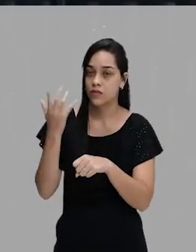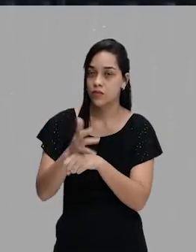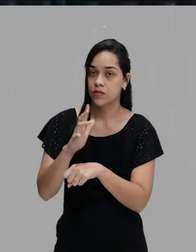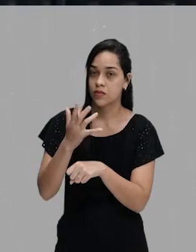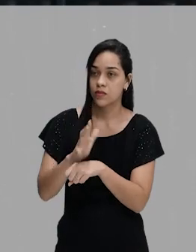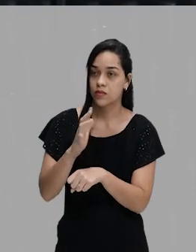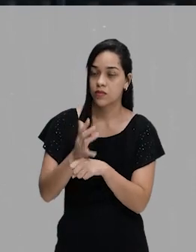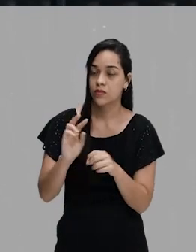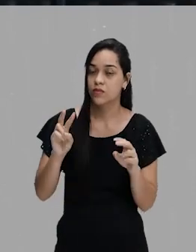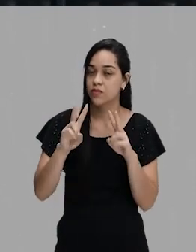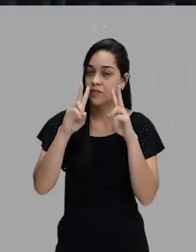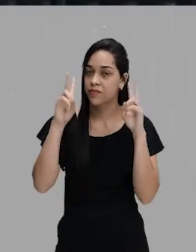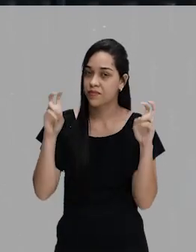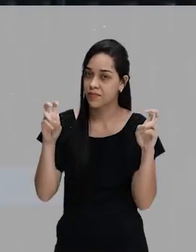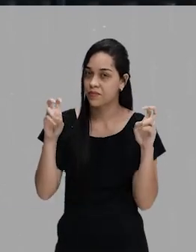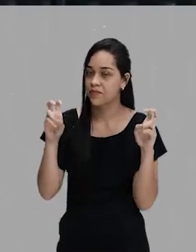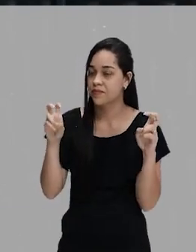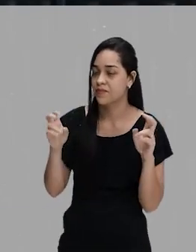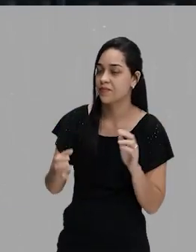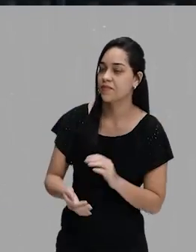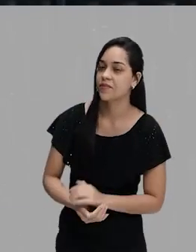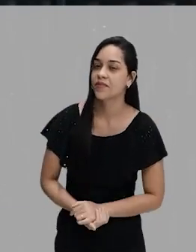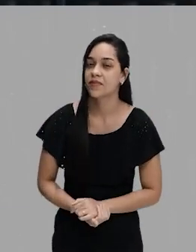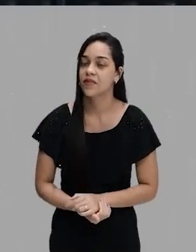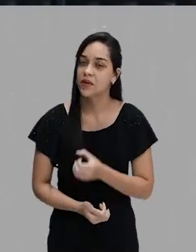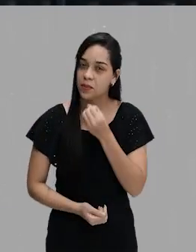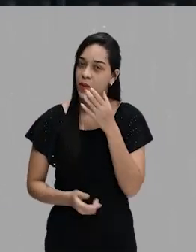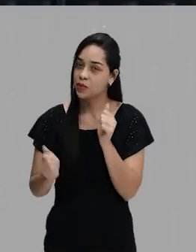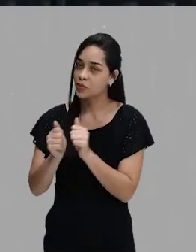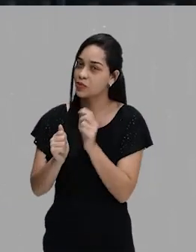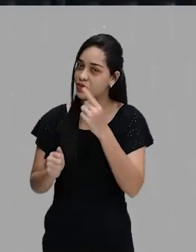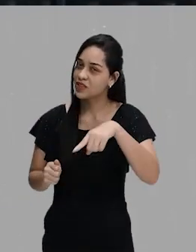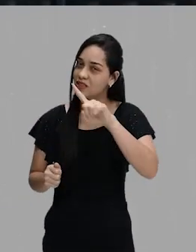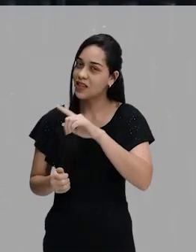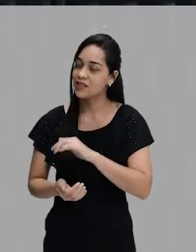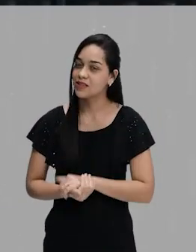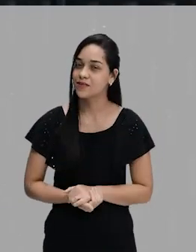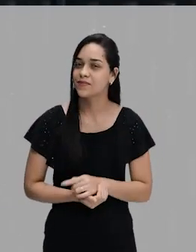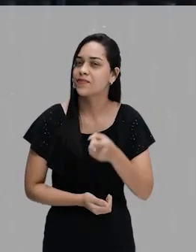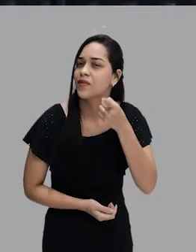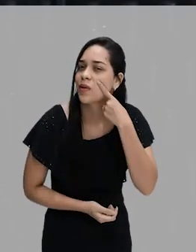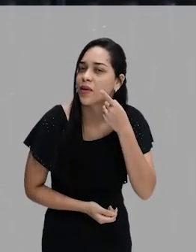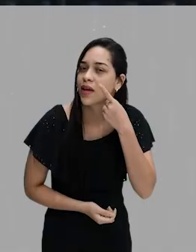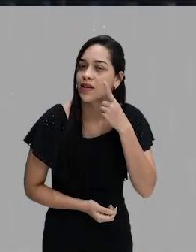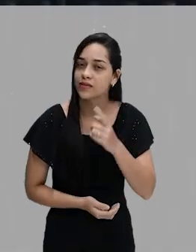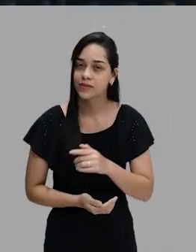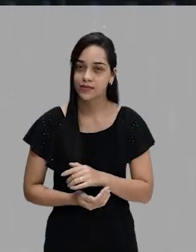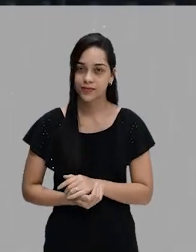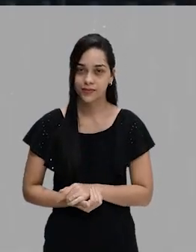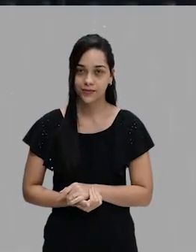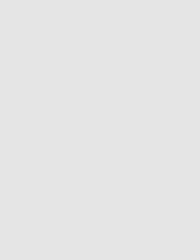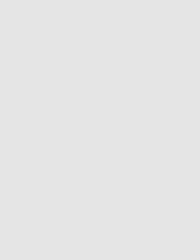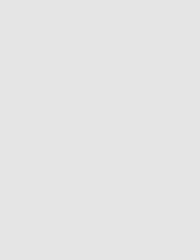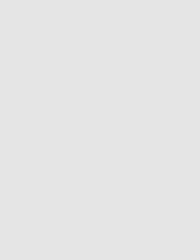exercícios sobre este assunto. Foi bom ficar com vocês, hein? Compliquei?